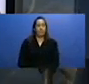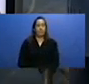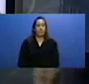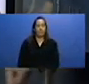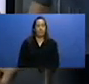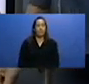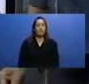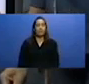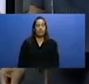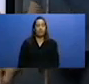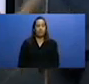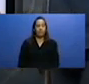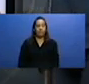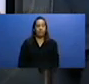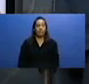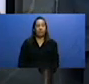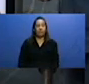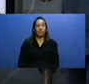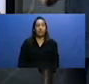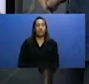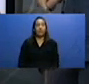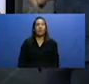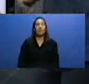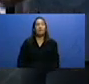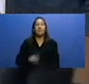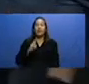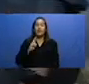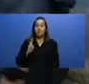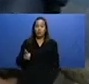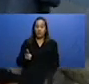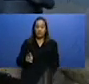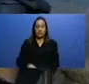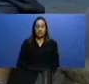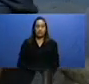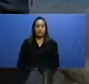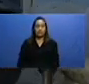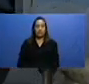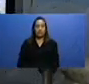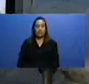com o mesmo tamanho. Então, lá nós vamos responder assim, ó.